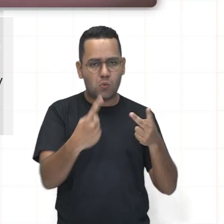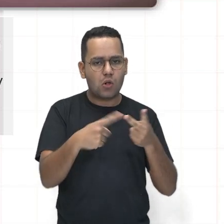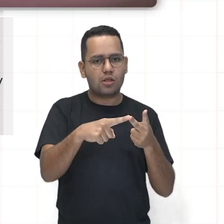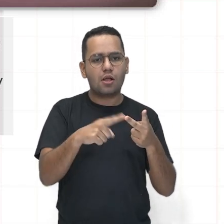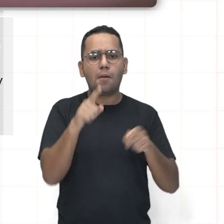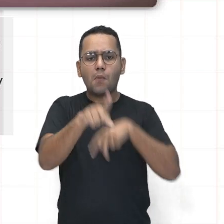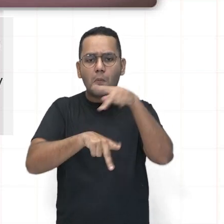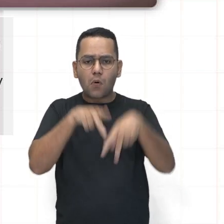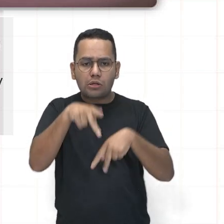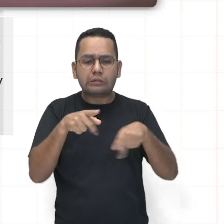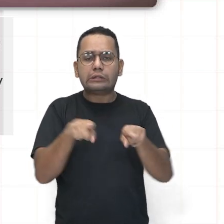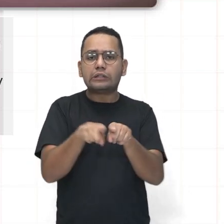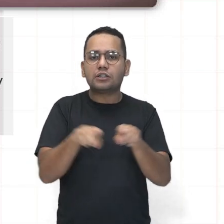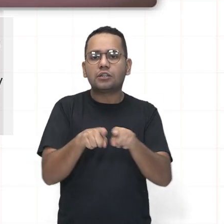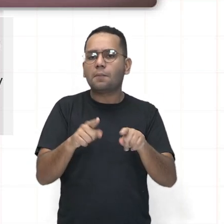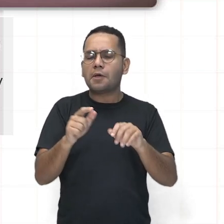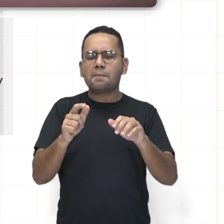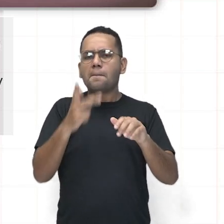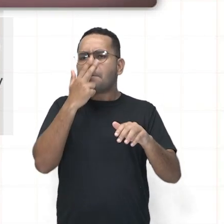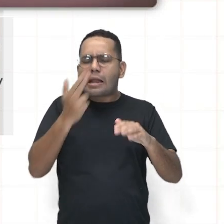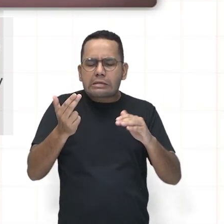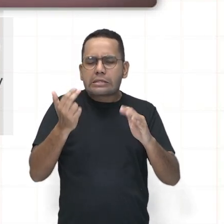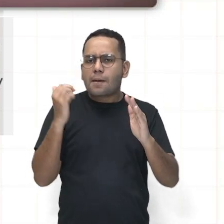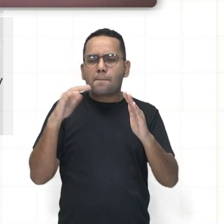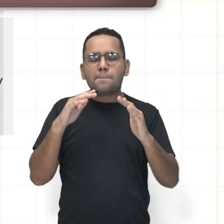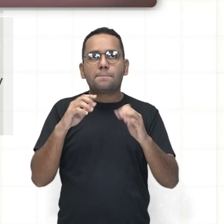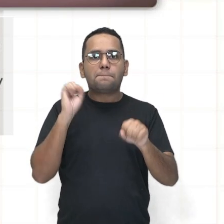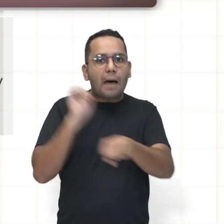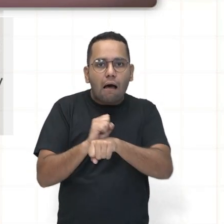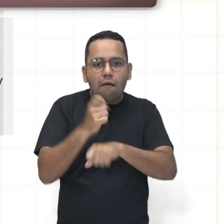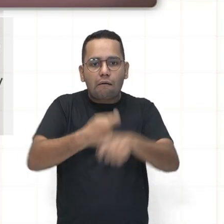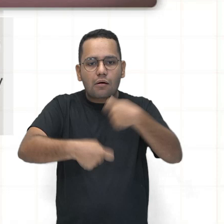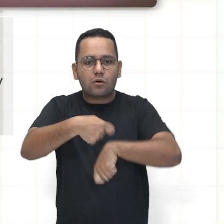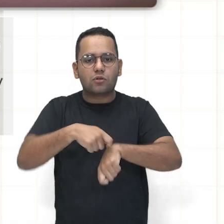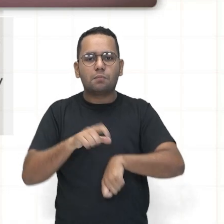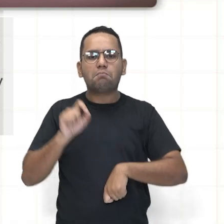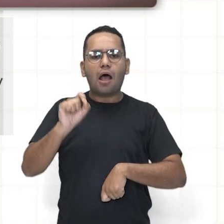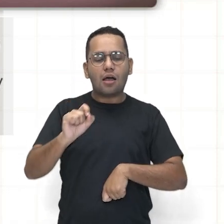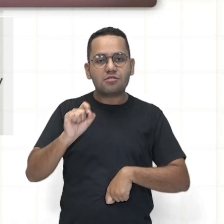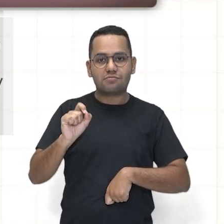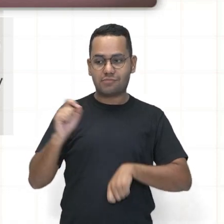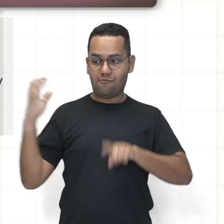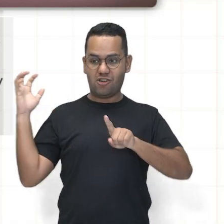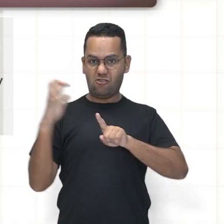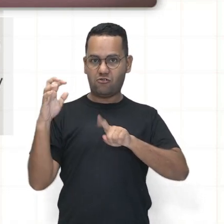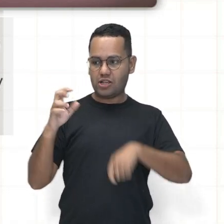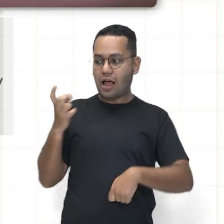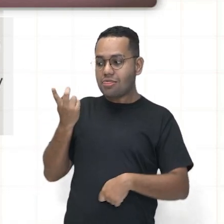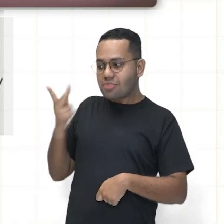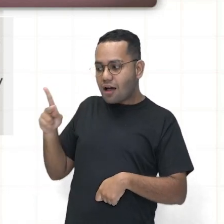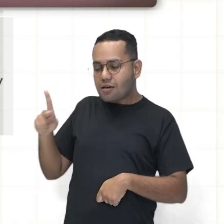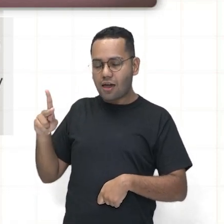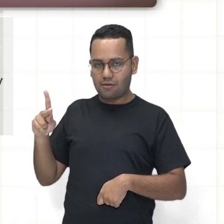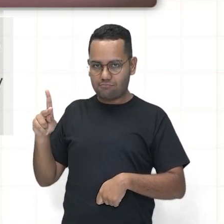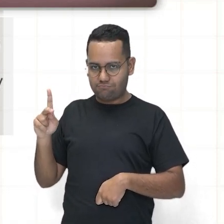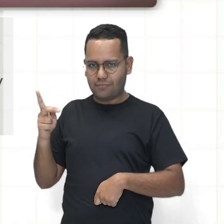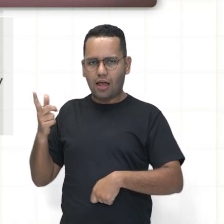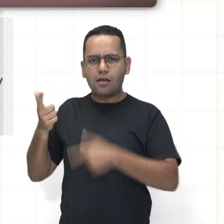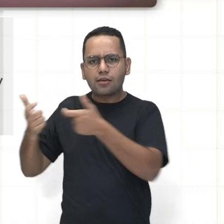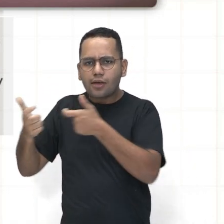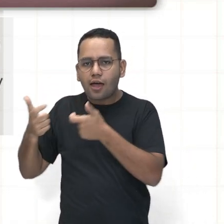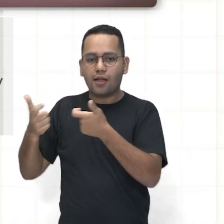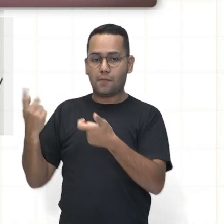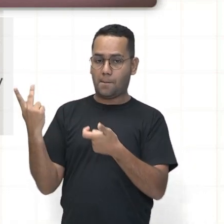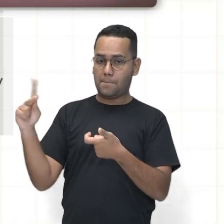estagnação econômica, intensificadas pela Guerra do Paraguai, criou um ambiente propício para o crescimento do